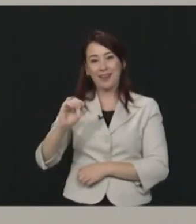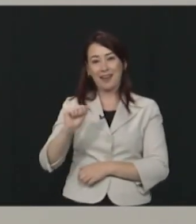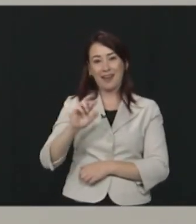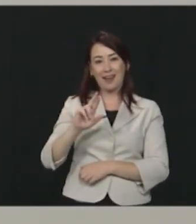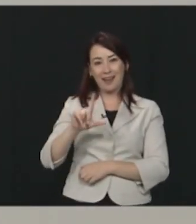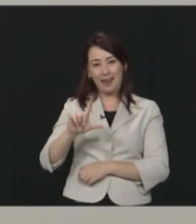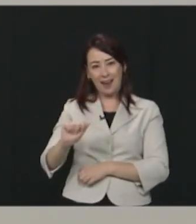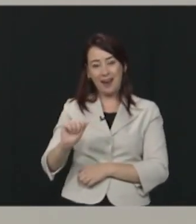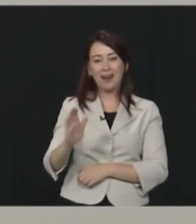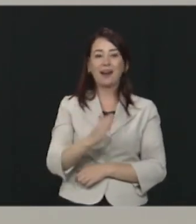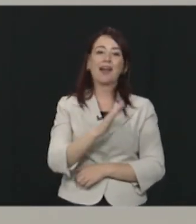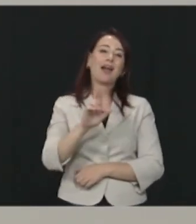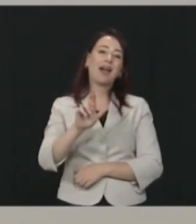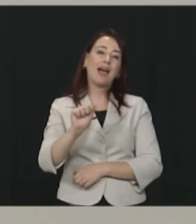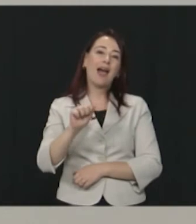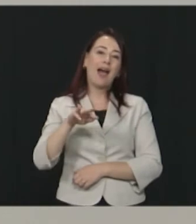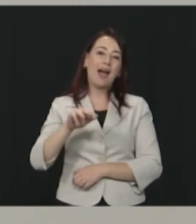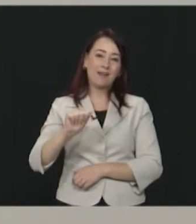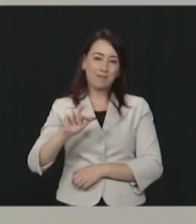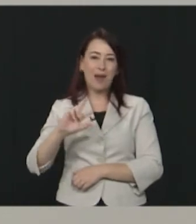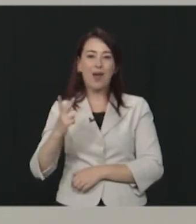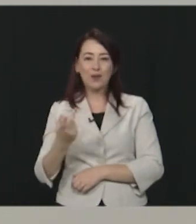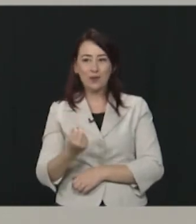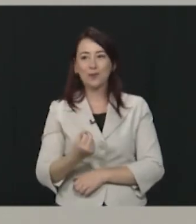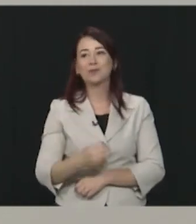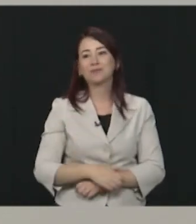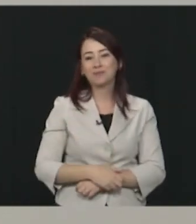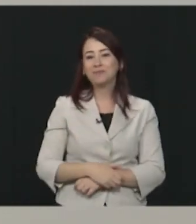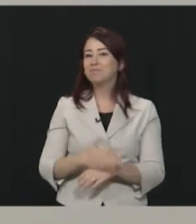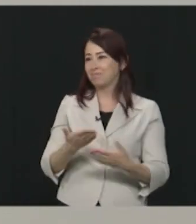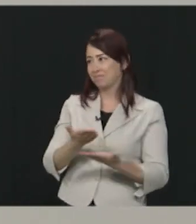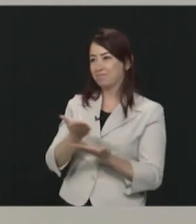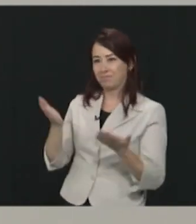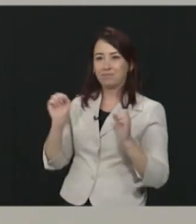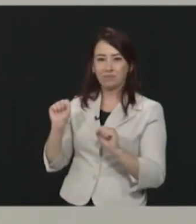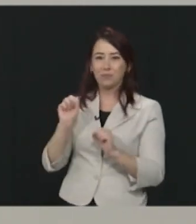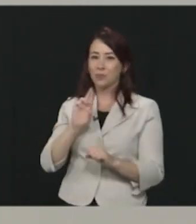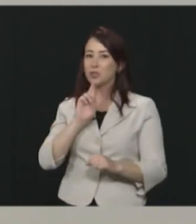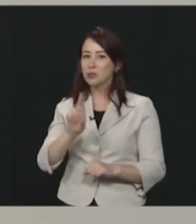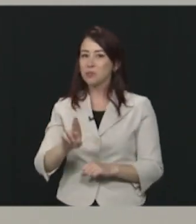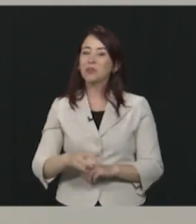agradece pela mensagem. Vocês podem responder a ela, gente?